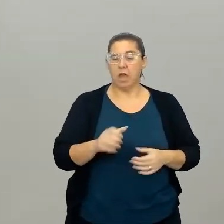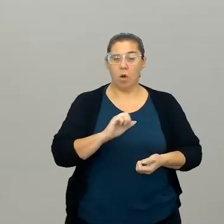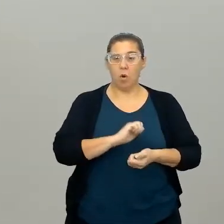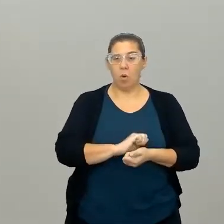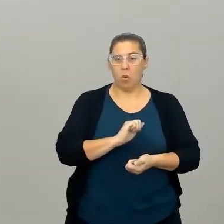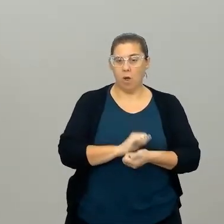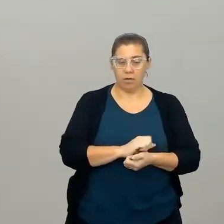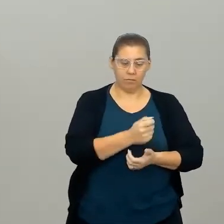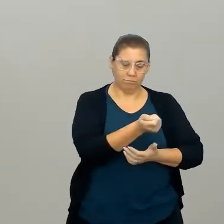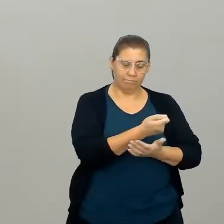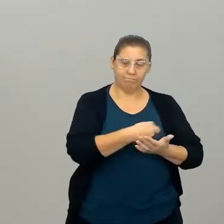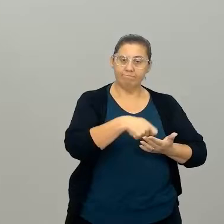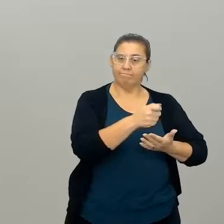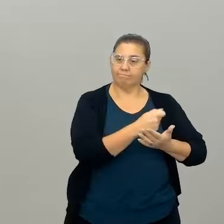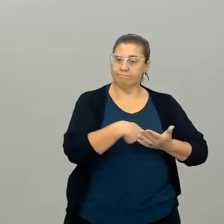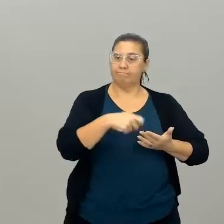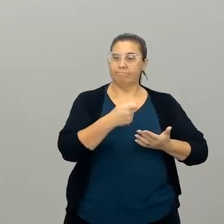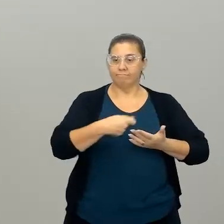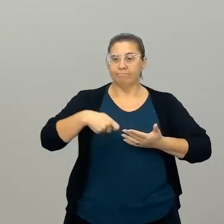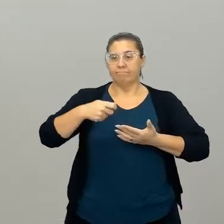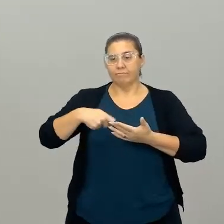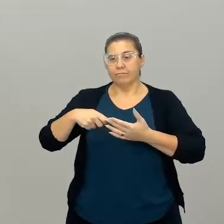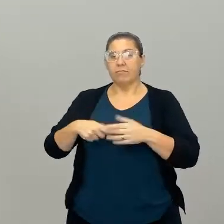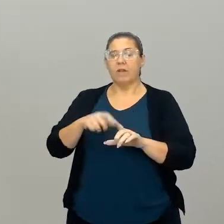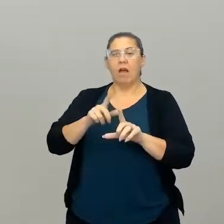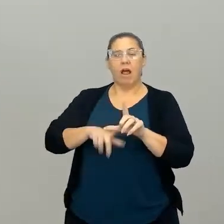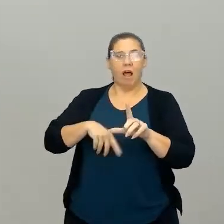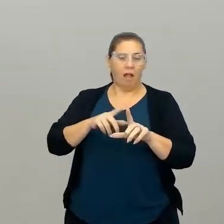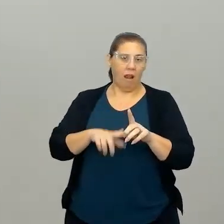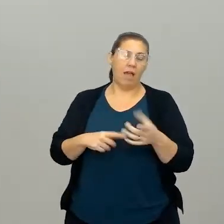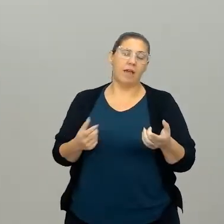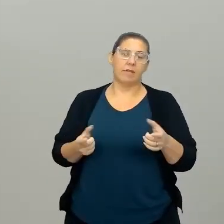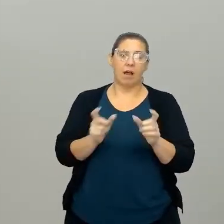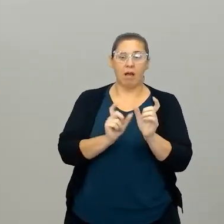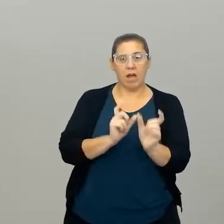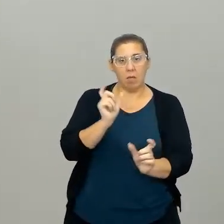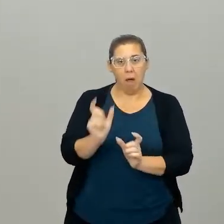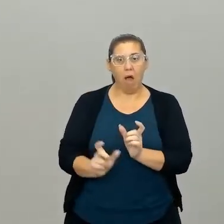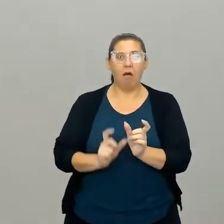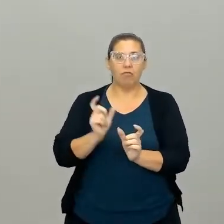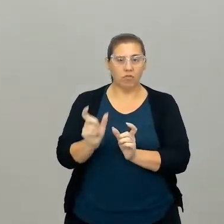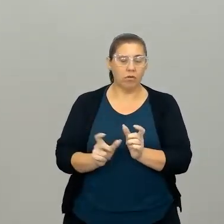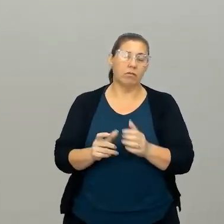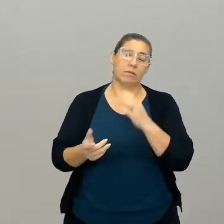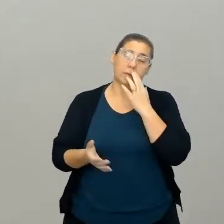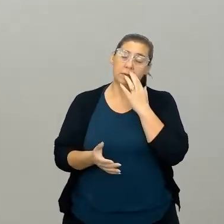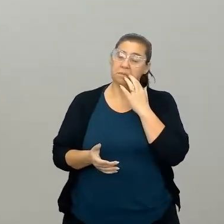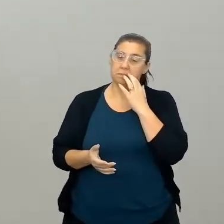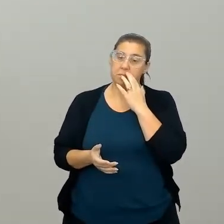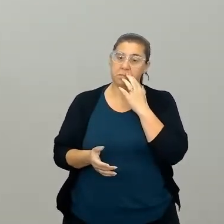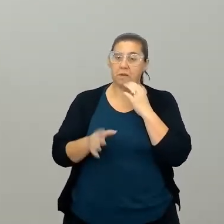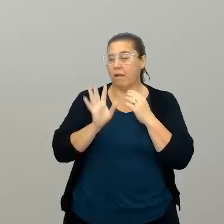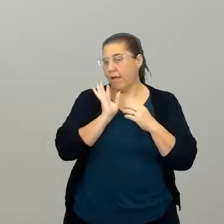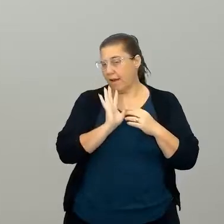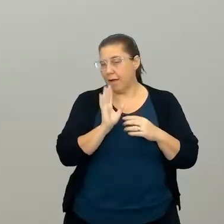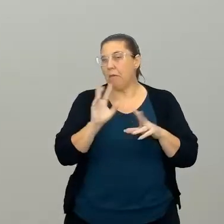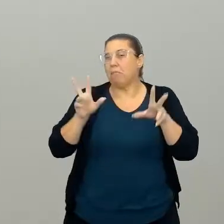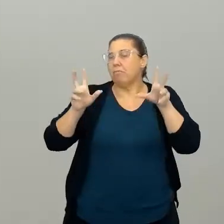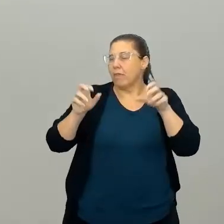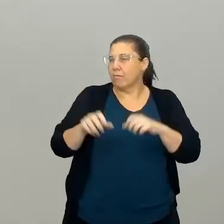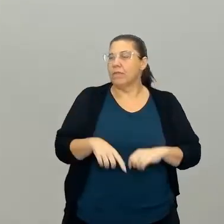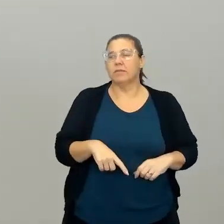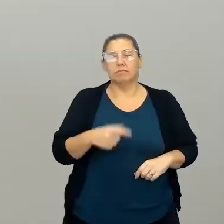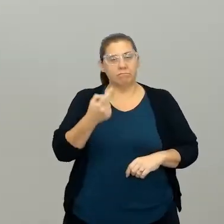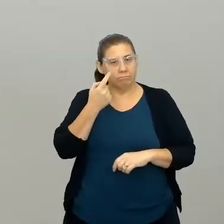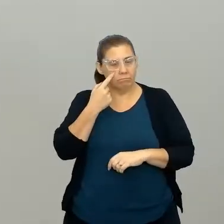qualidade ortográfica, na caligrafia, da gramática, uma série de coisas. Exatamente. Né? É legal, são temas aí que a gente